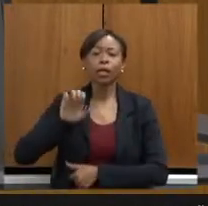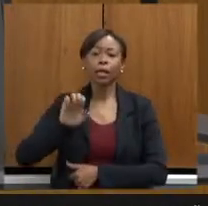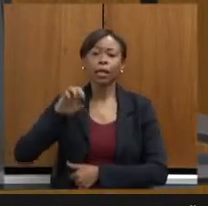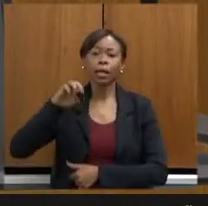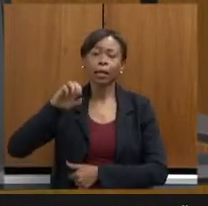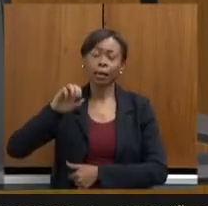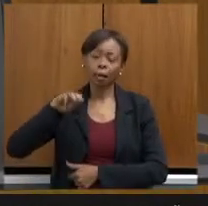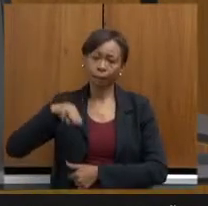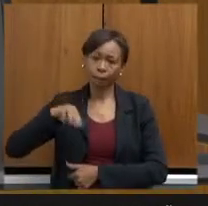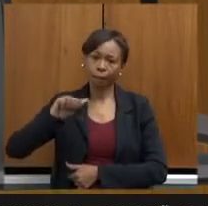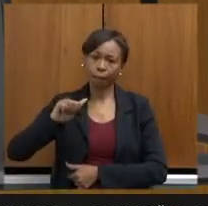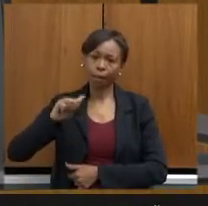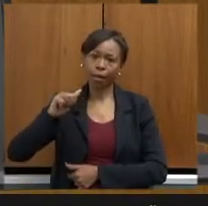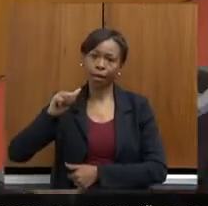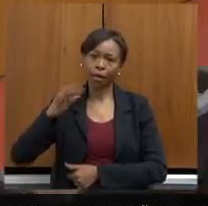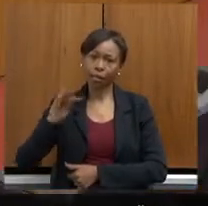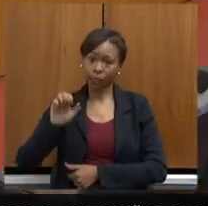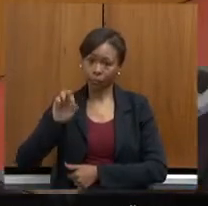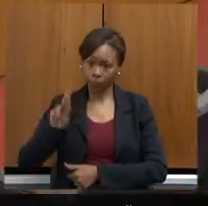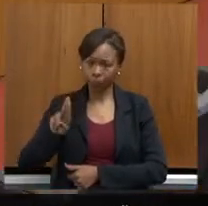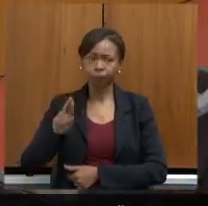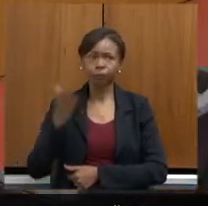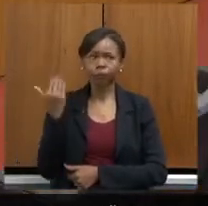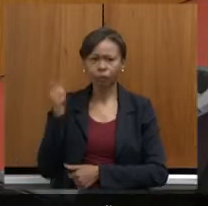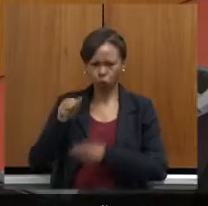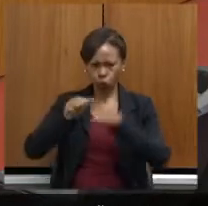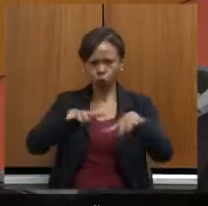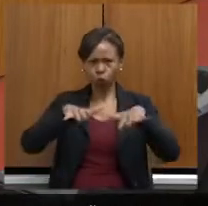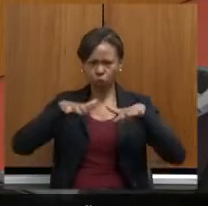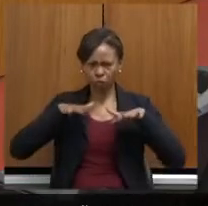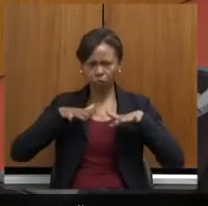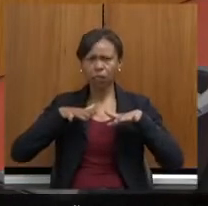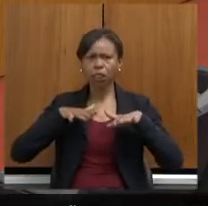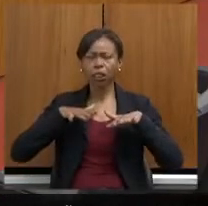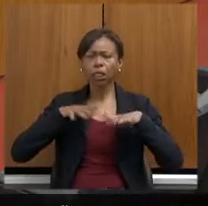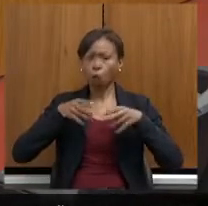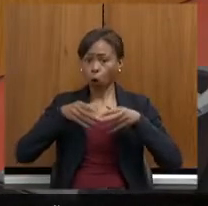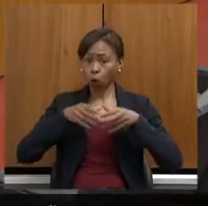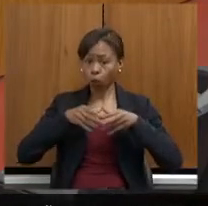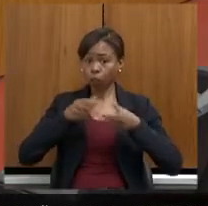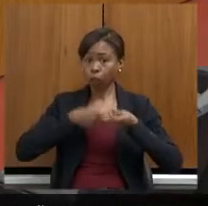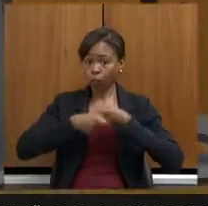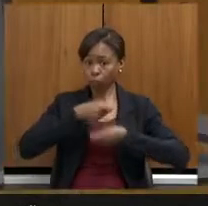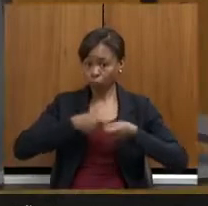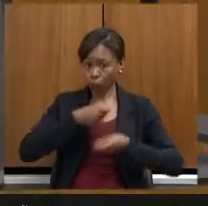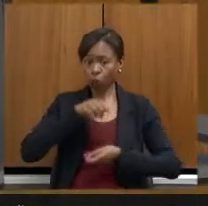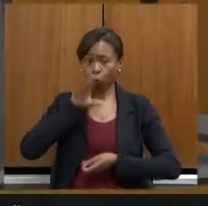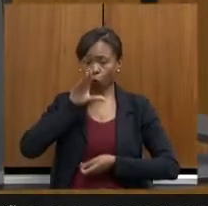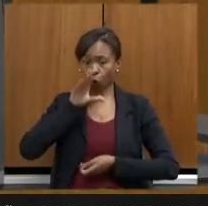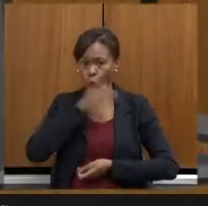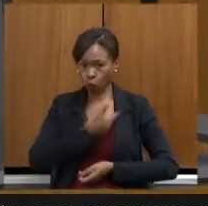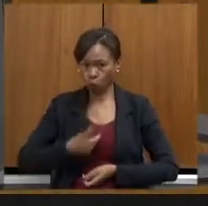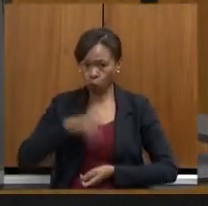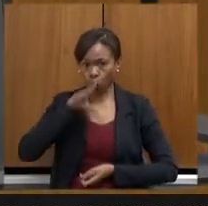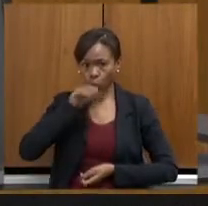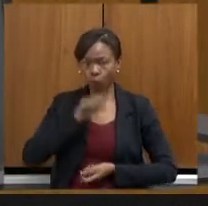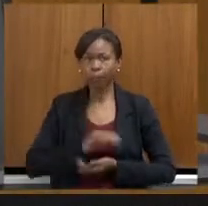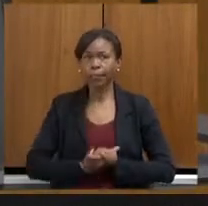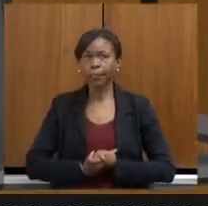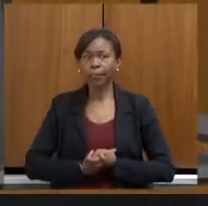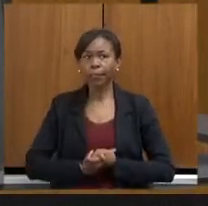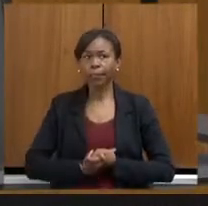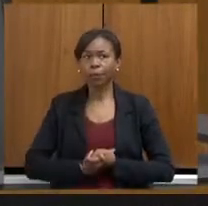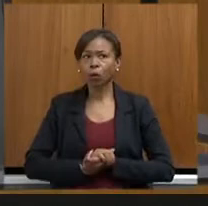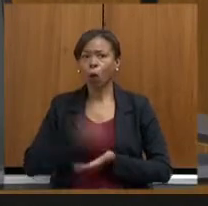audiência pública na comissão de administração pública o acordo coletivo de trabalho foi assinado agora na primeira